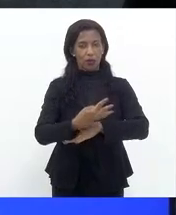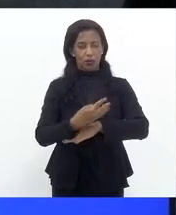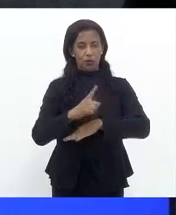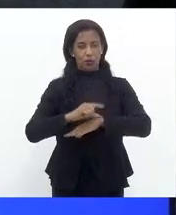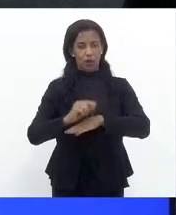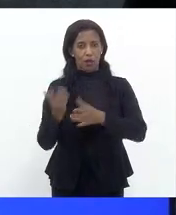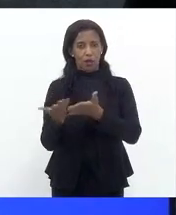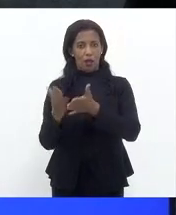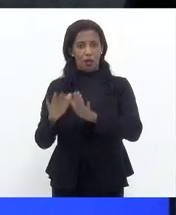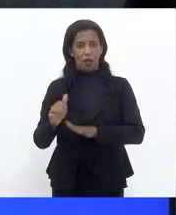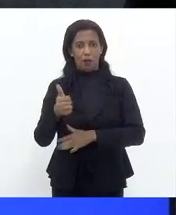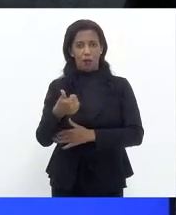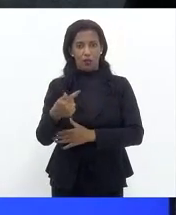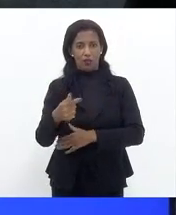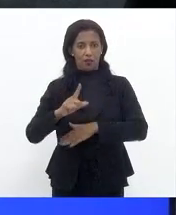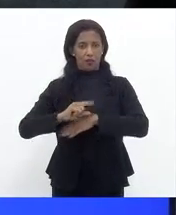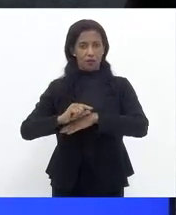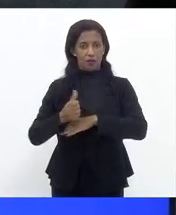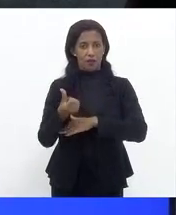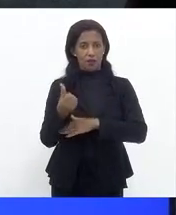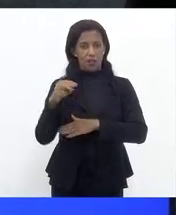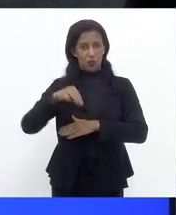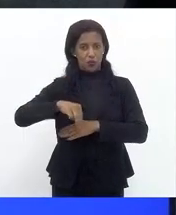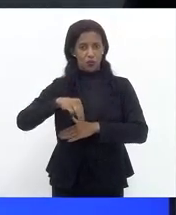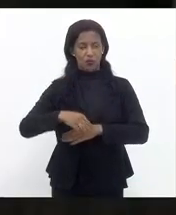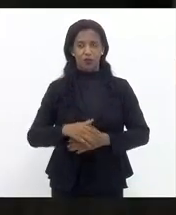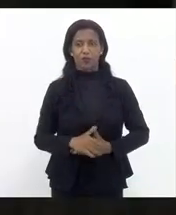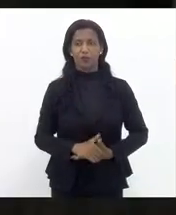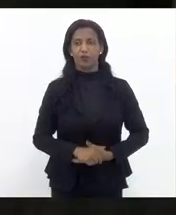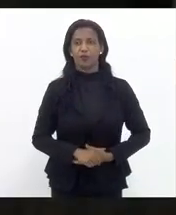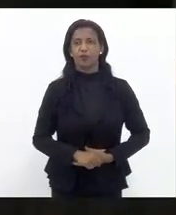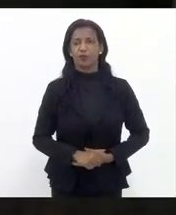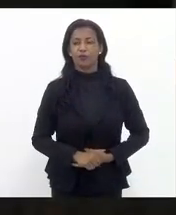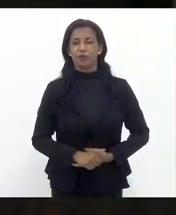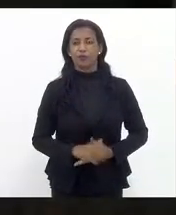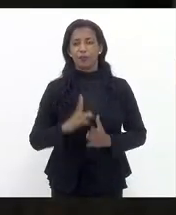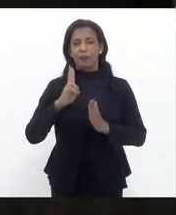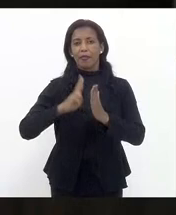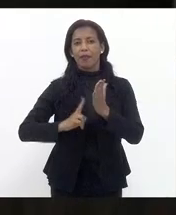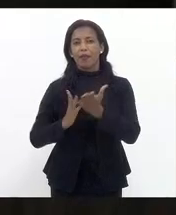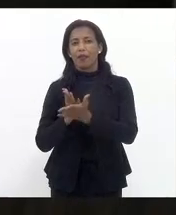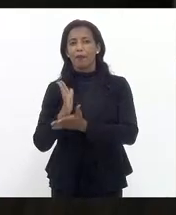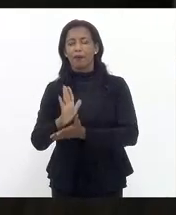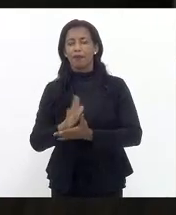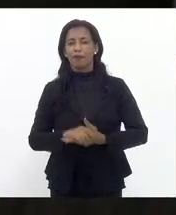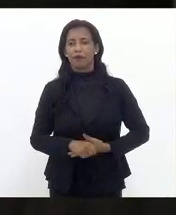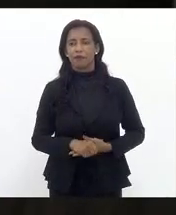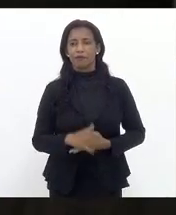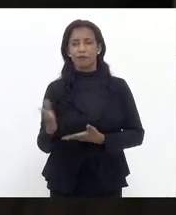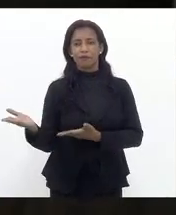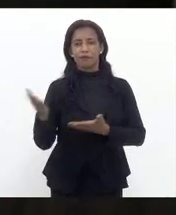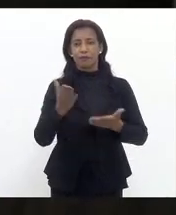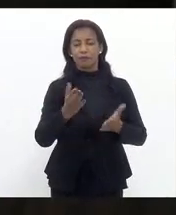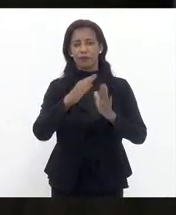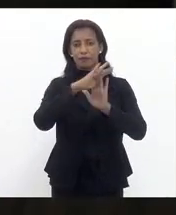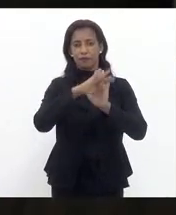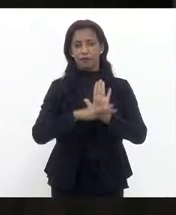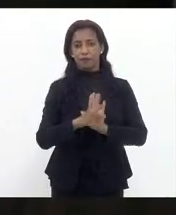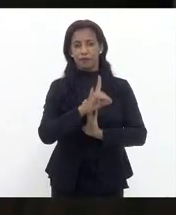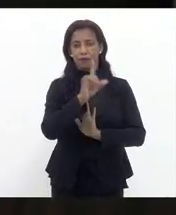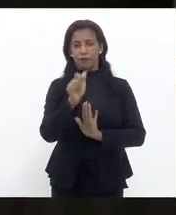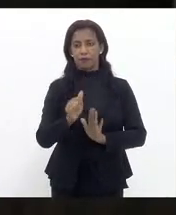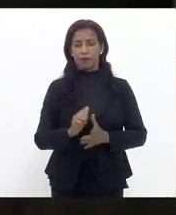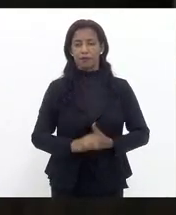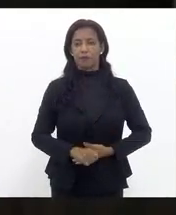horas, encerrou-se às 17 horas e 6 minutos. Lida e aprovada a ata, passa-se à ordem do